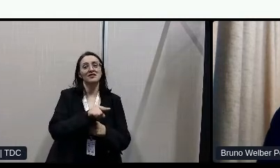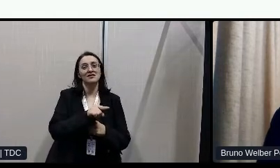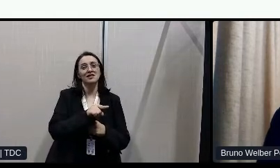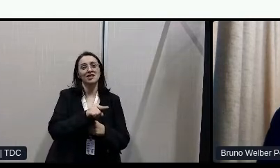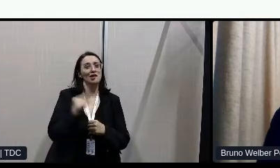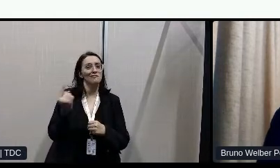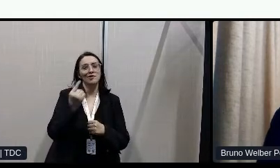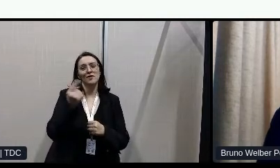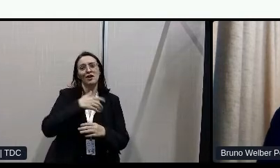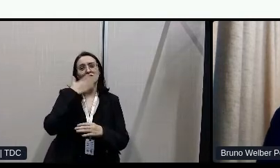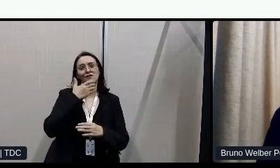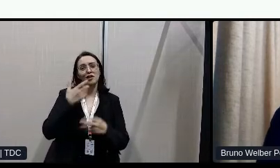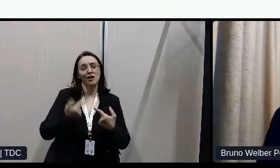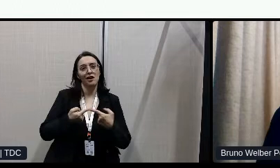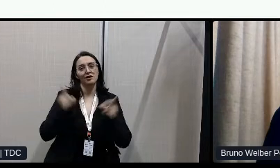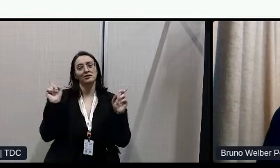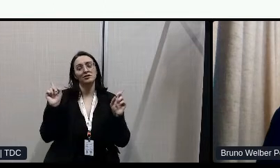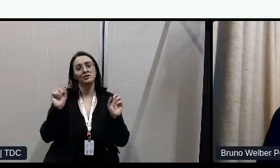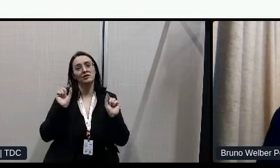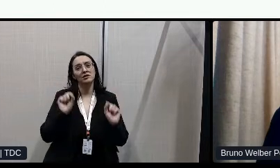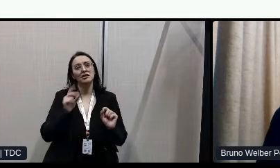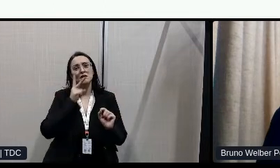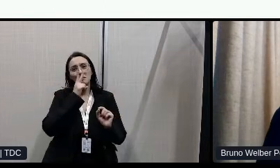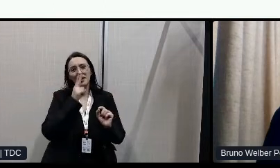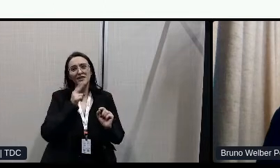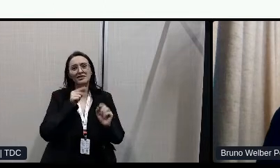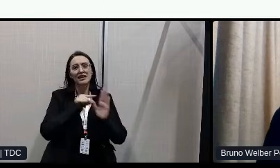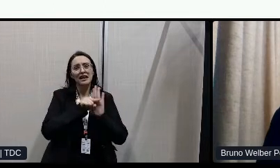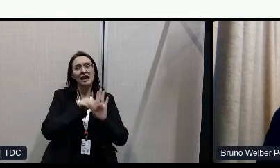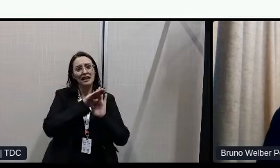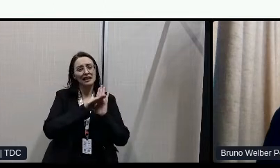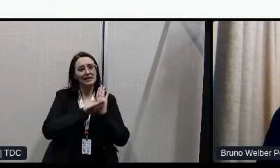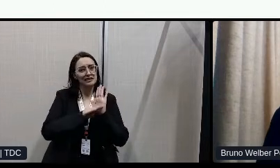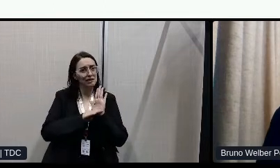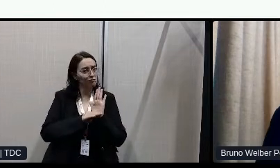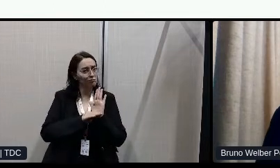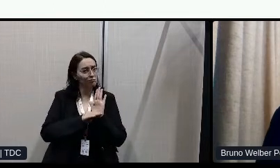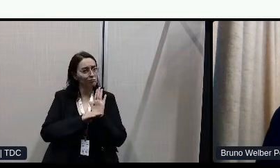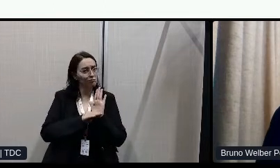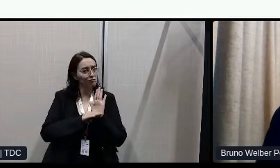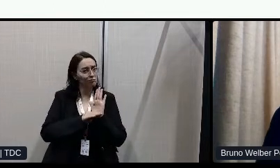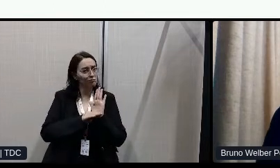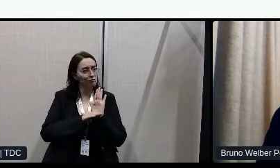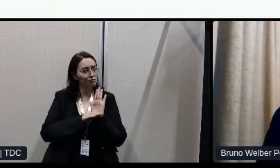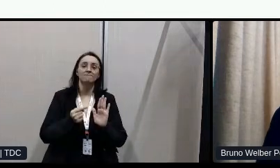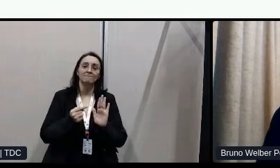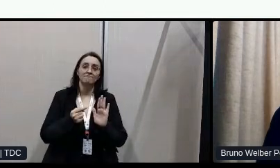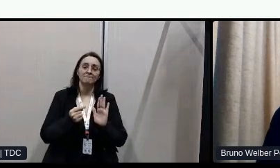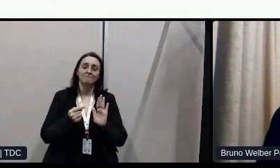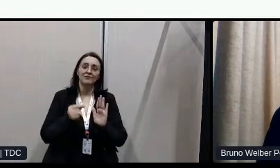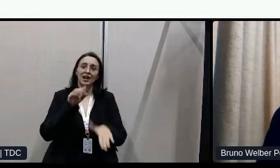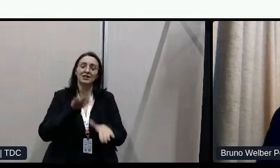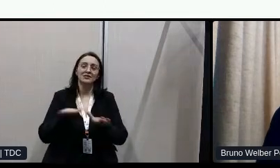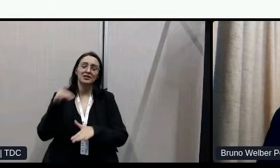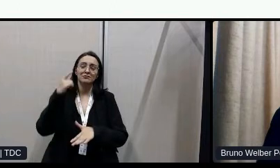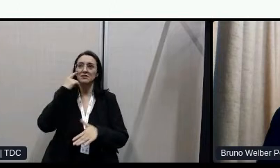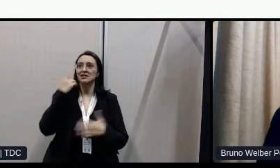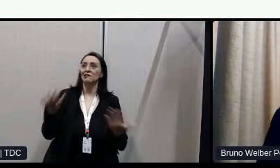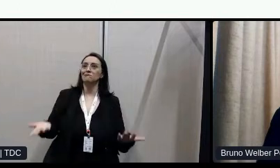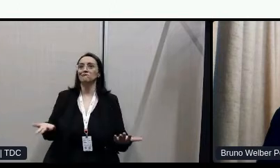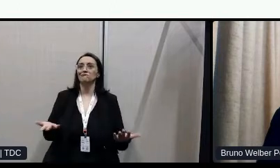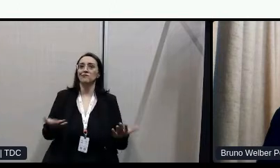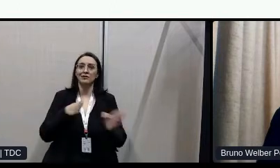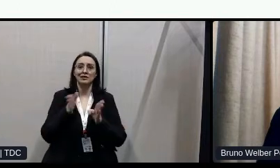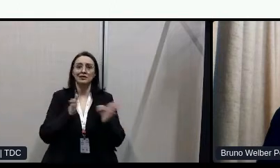se não me engano, a ser lançado, ainda figurava na lista de iPhones mais usados. Então, às vezes a gente pensa: "Puta, eu vou fazer